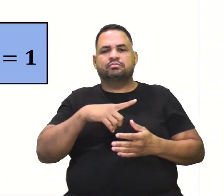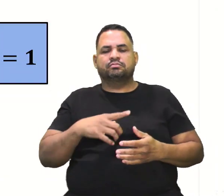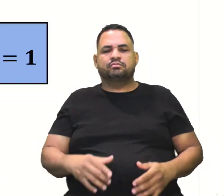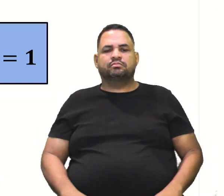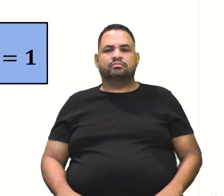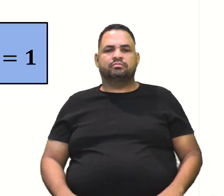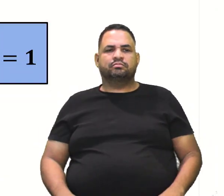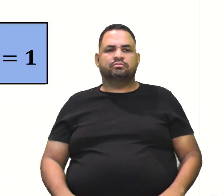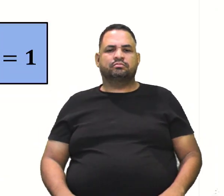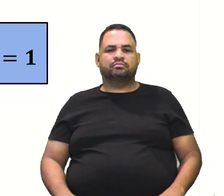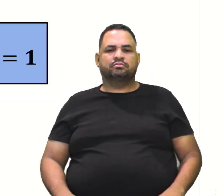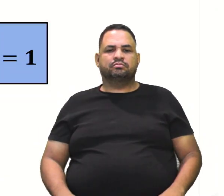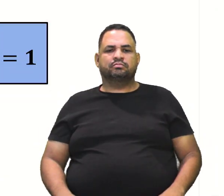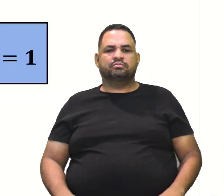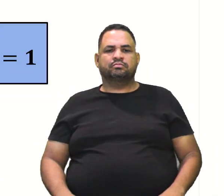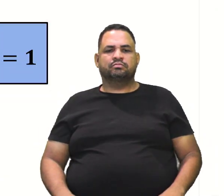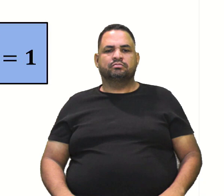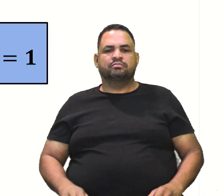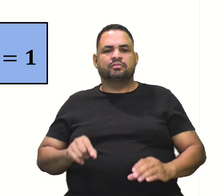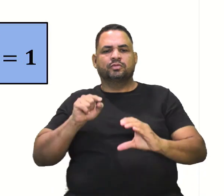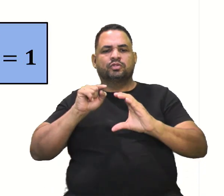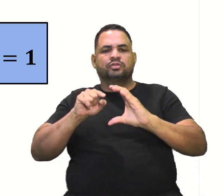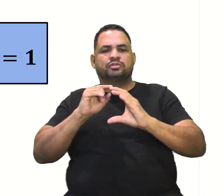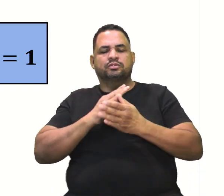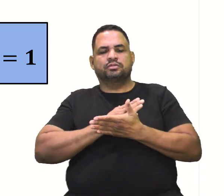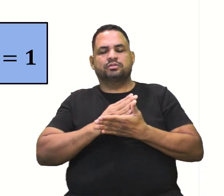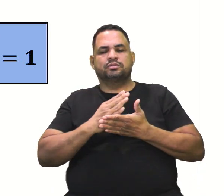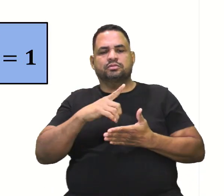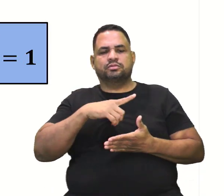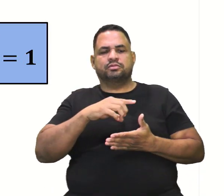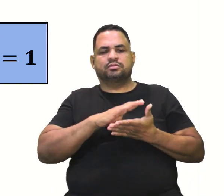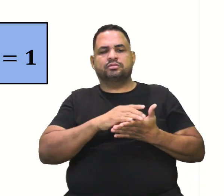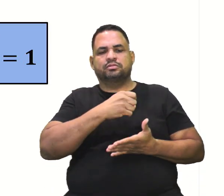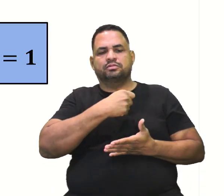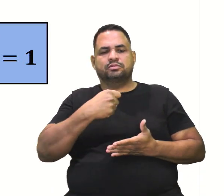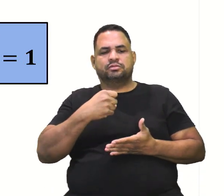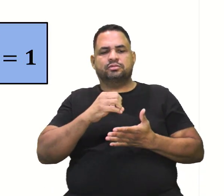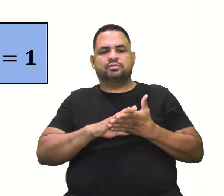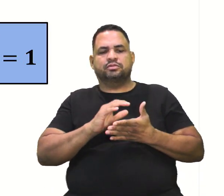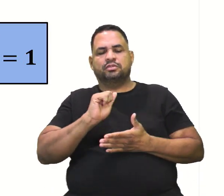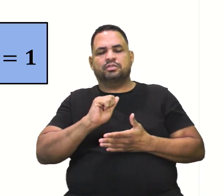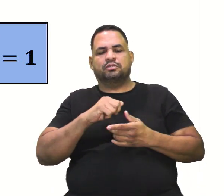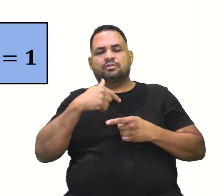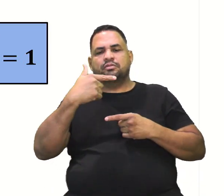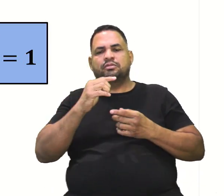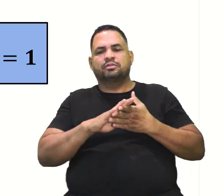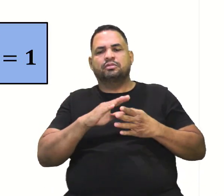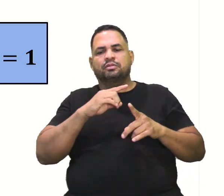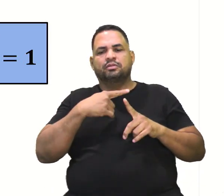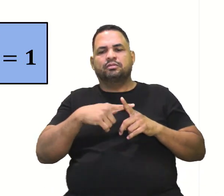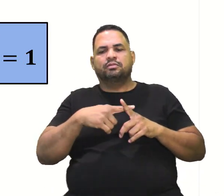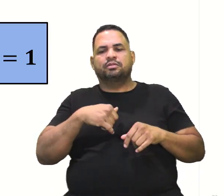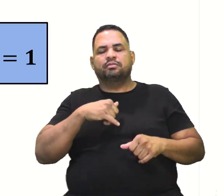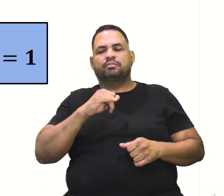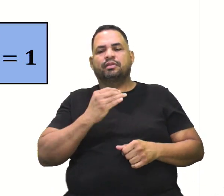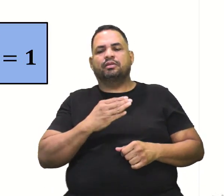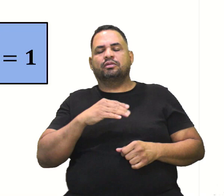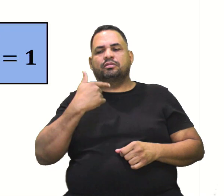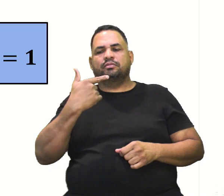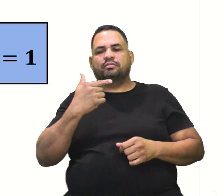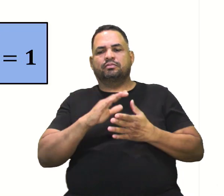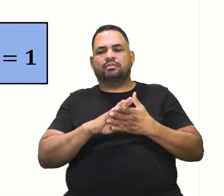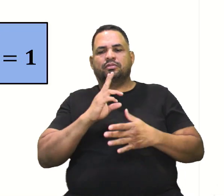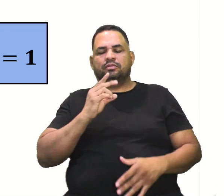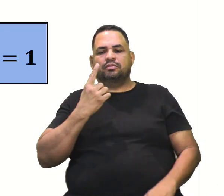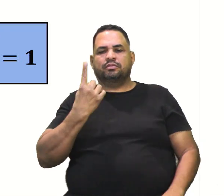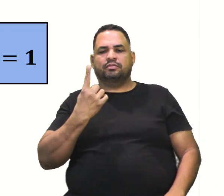algumas, com centro na origem, a gente tem x ao quadrado sobre a ao quadrado, mais y ao quadrado sobre b ao quadrado